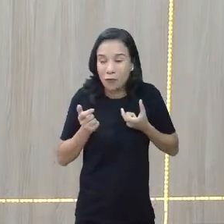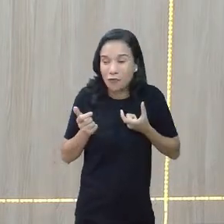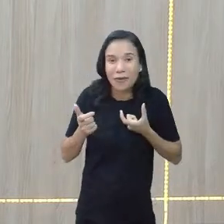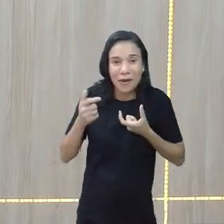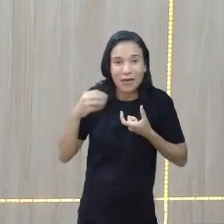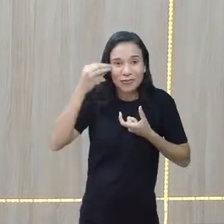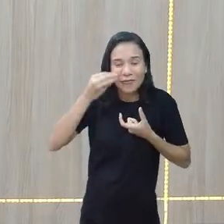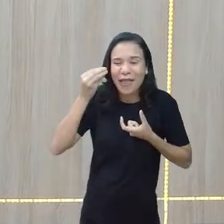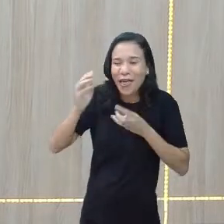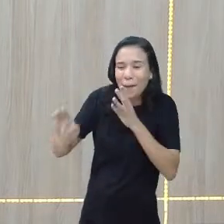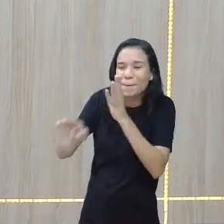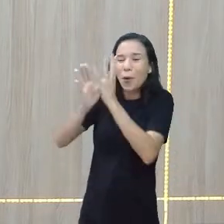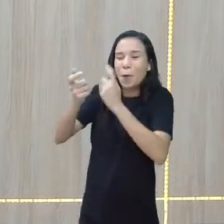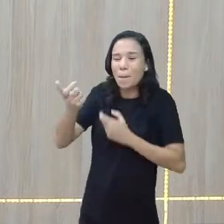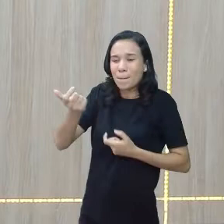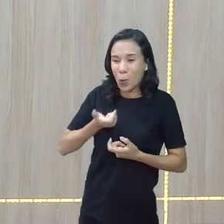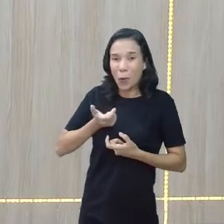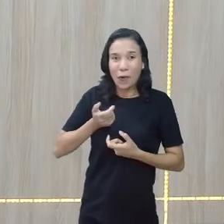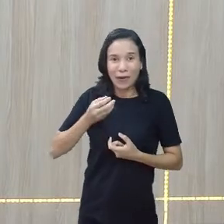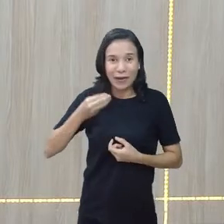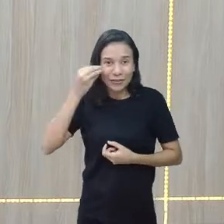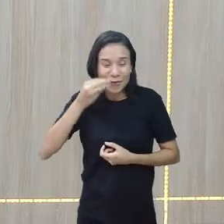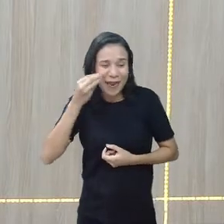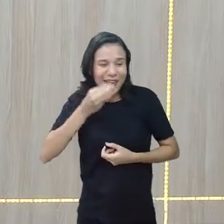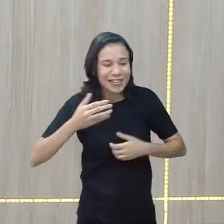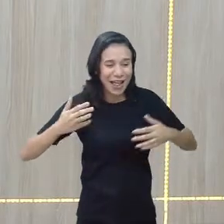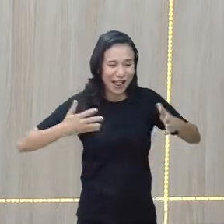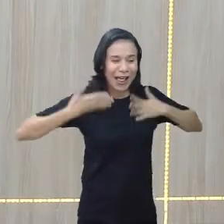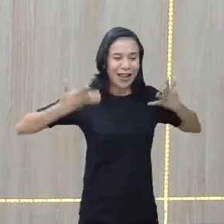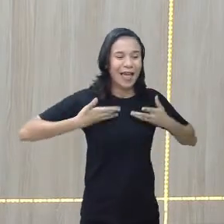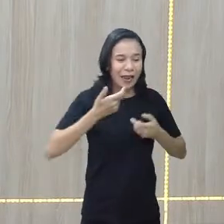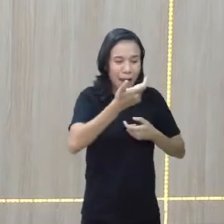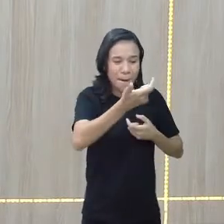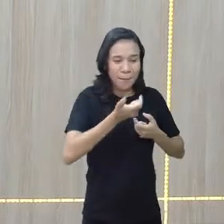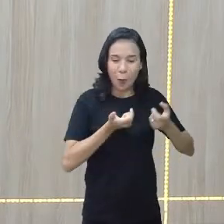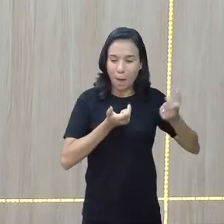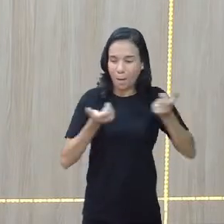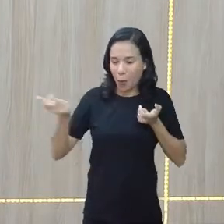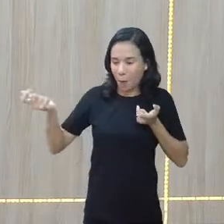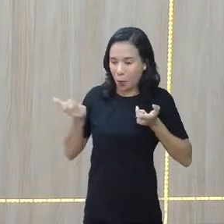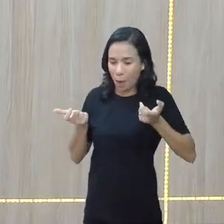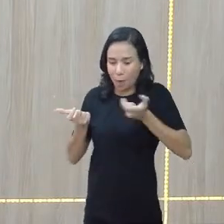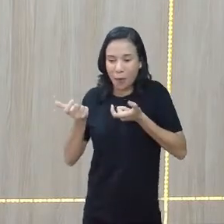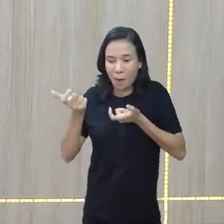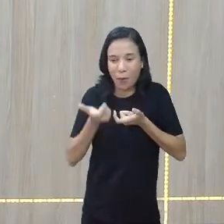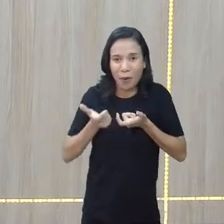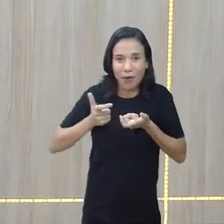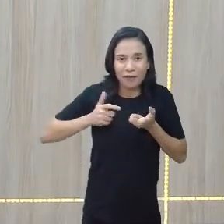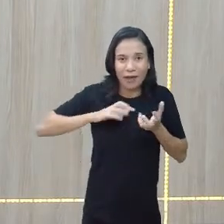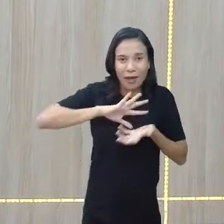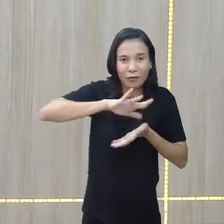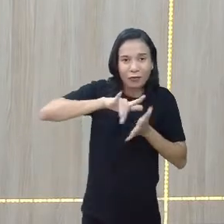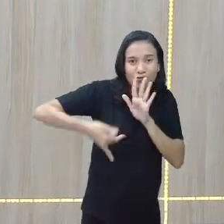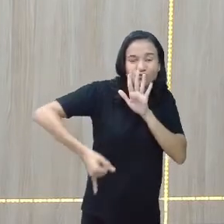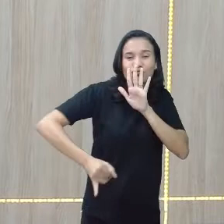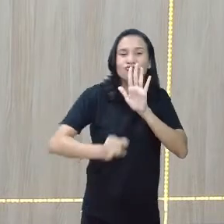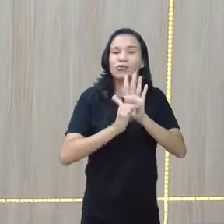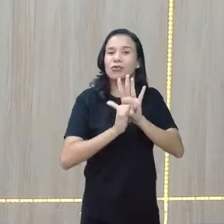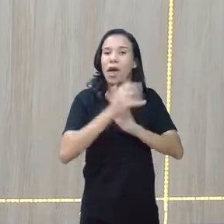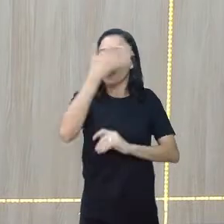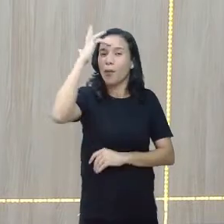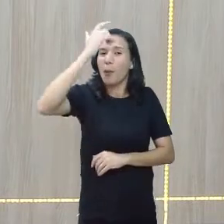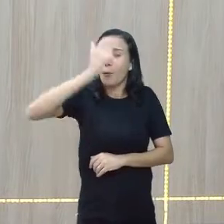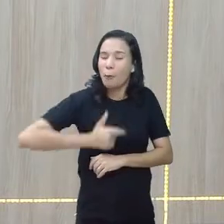descoberta, na alegria, no interesse, então a sua personalidade, a sua identidade autobiográfica, que